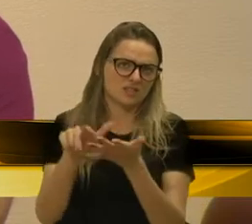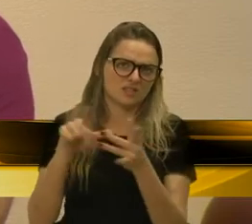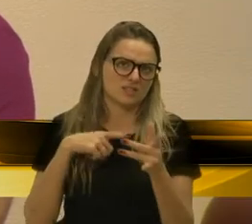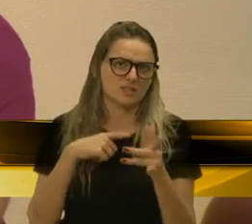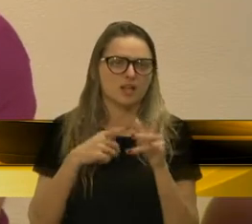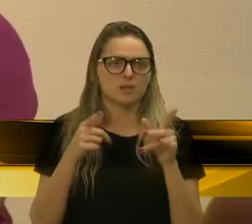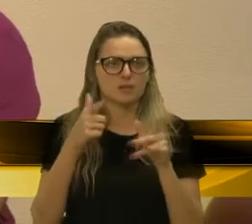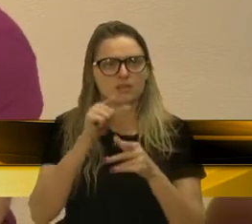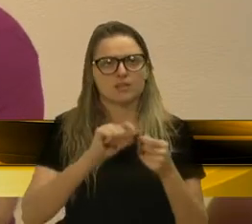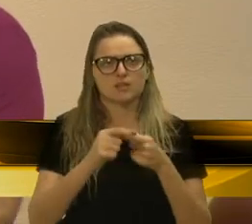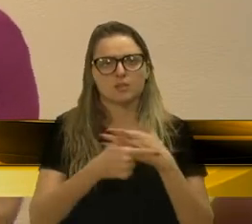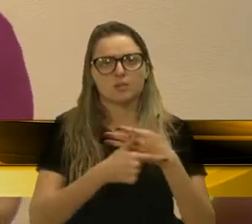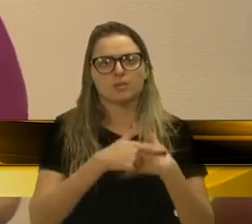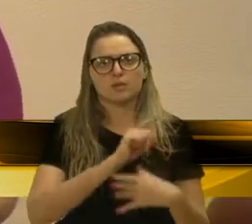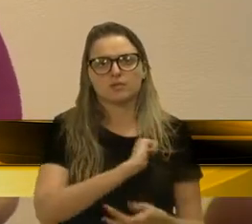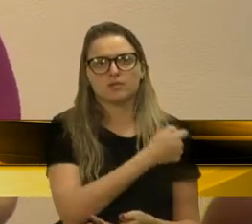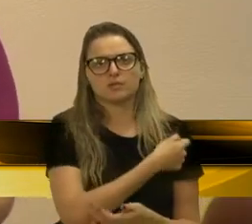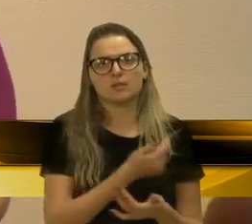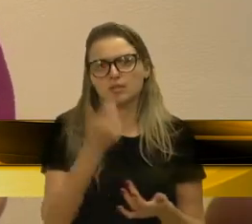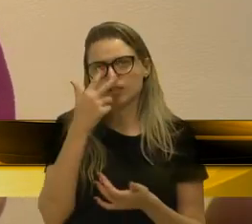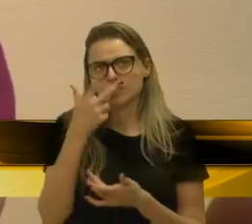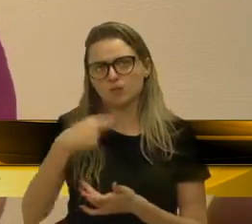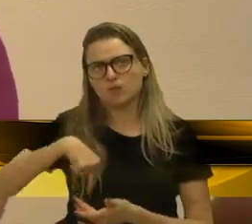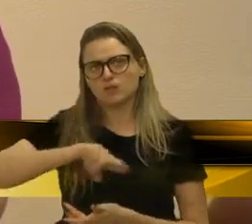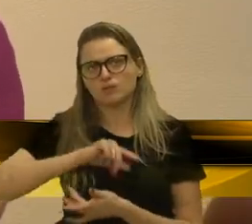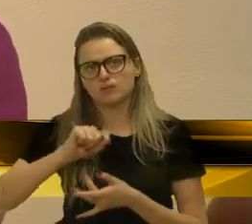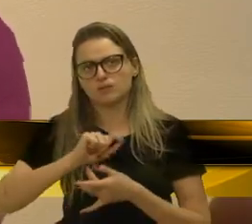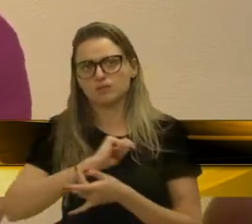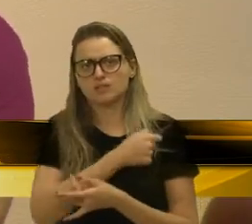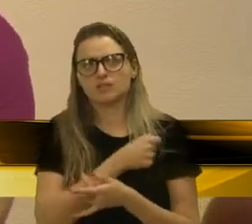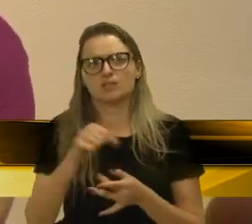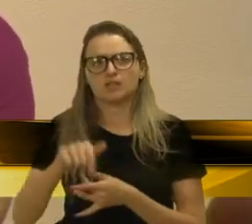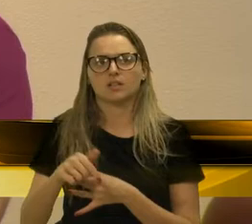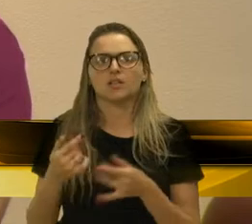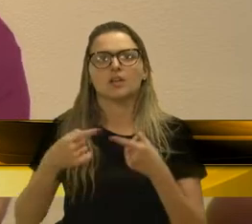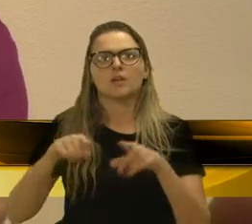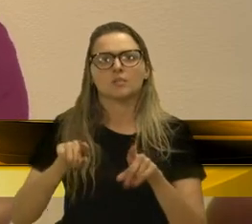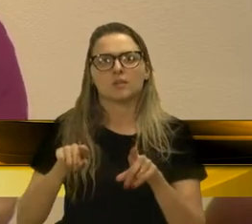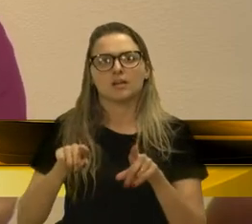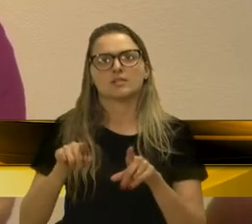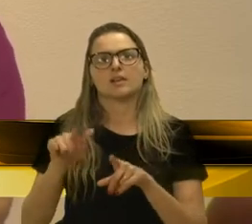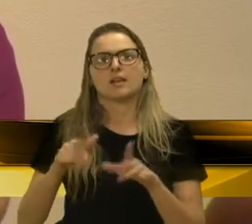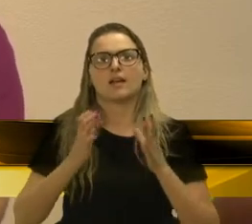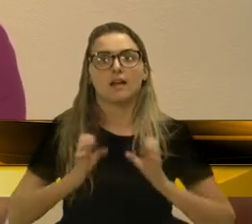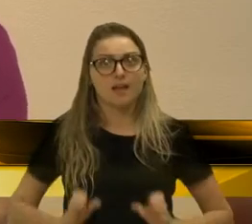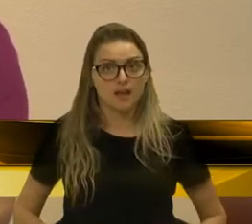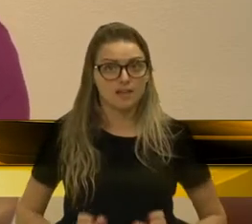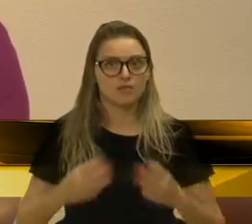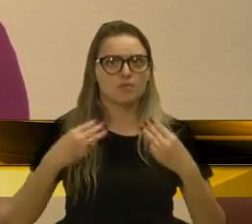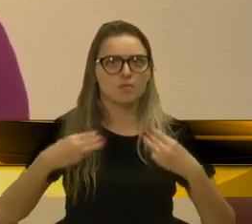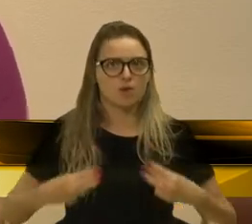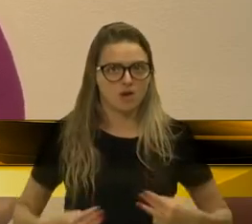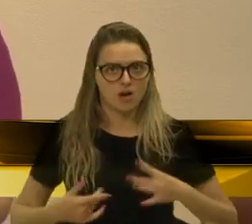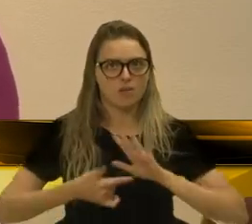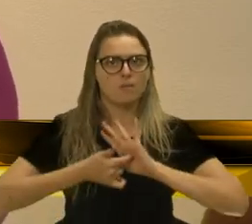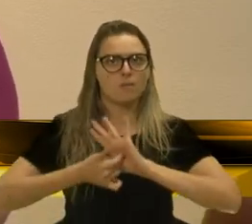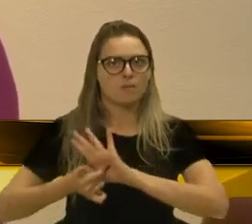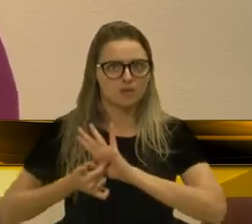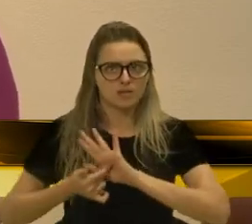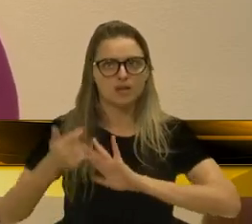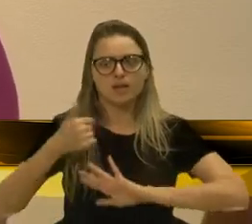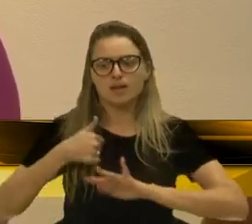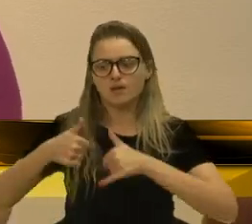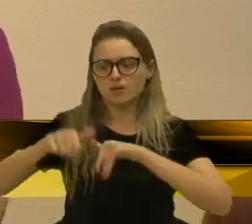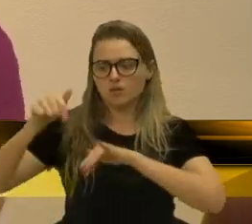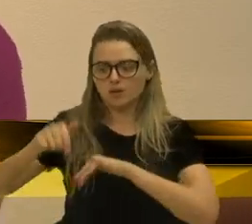fiscalizar. O senhor vai ser fiscalizado como nós somos fiscalizados aqui. Agora é a questão de ética, de moral, de mostrar, olha, estou